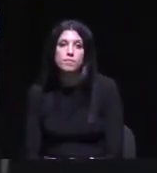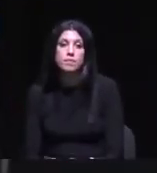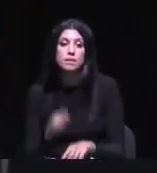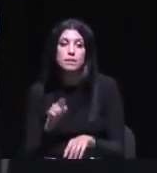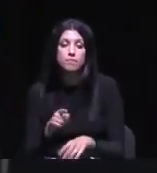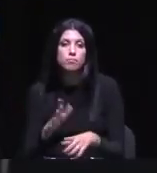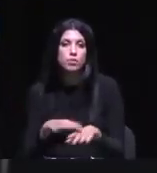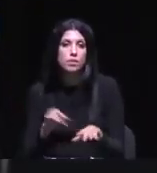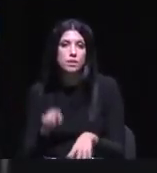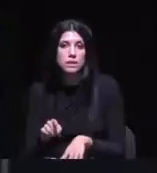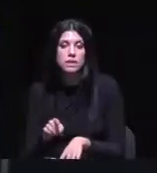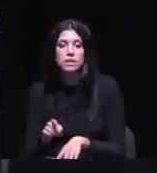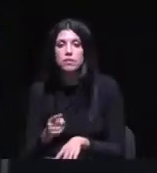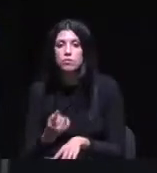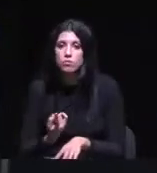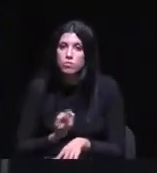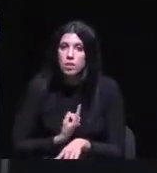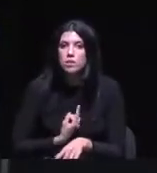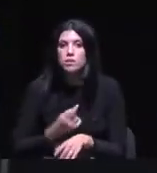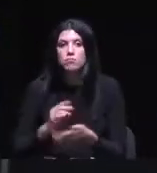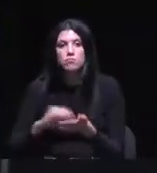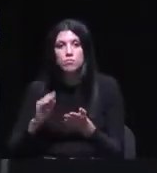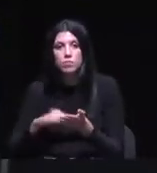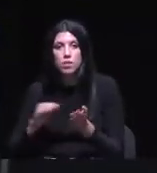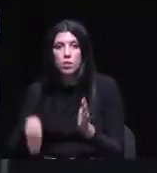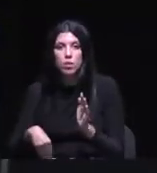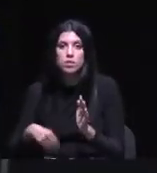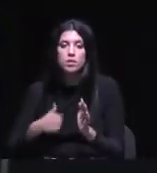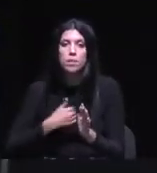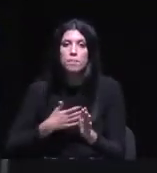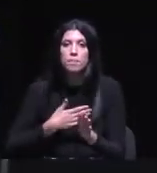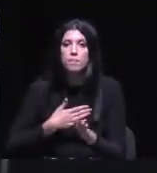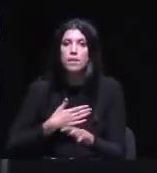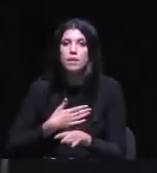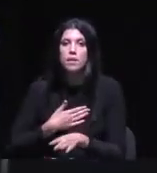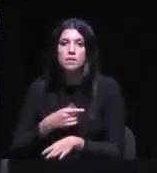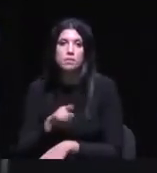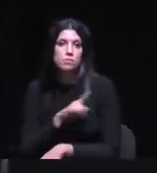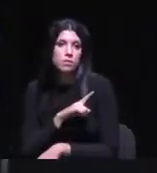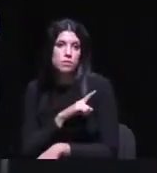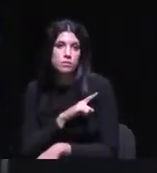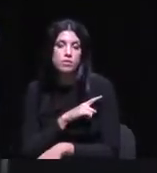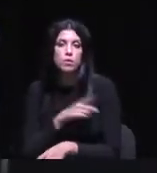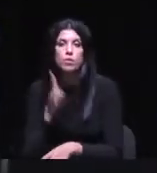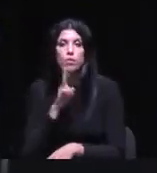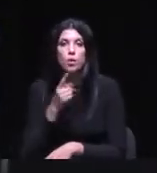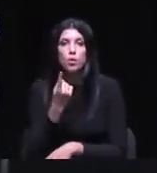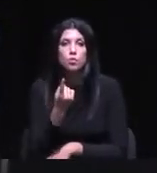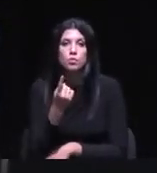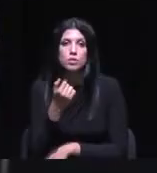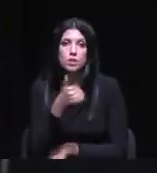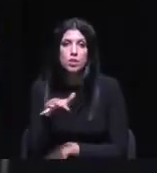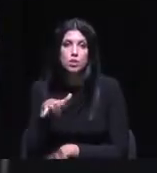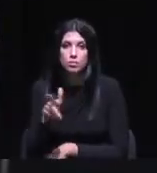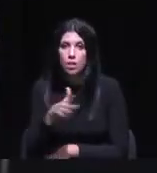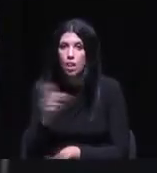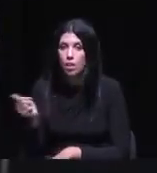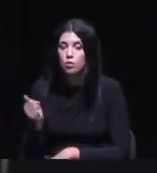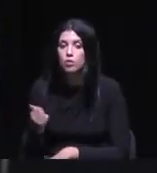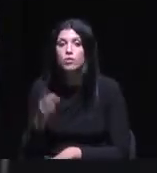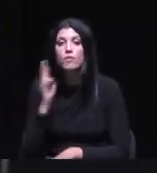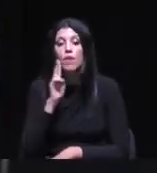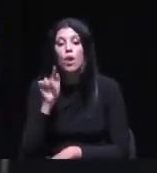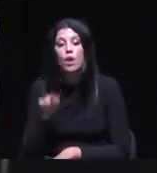Desta forma, foi necessário fazer a contratação de uma empresa externa para a limpeza urbana no valor de 500 mil euros, quando este